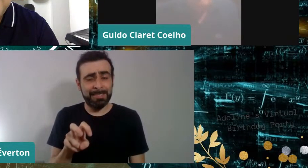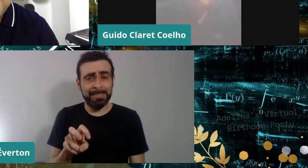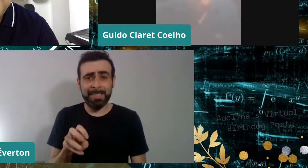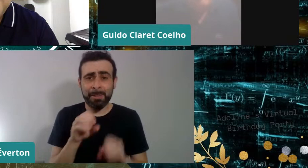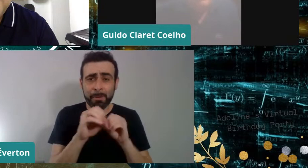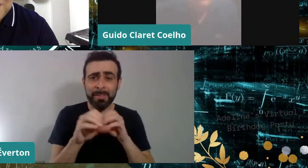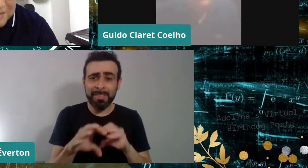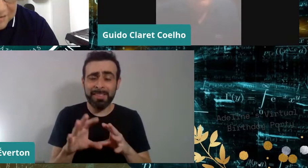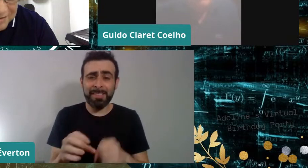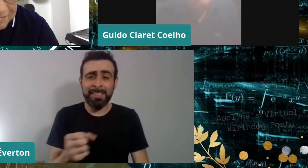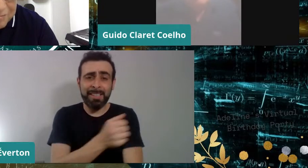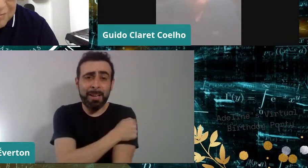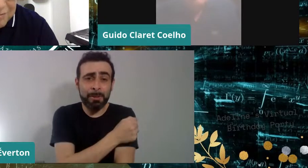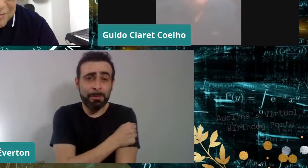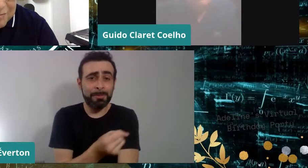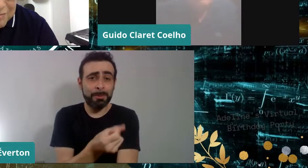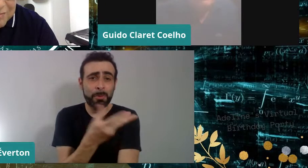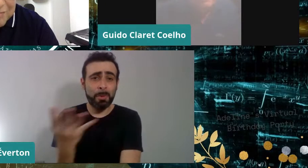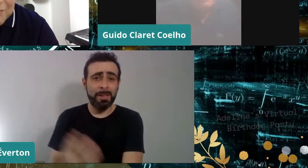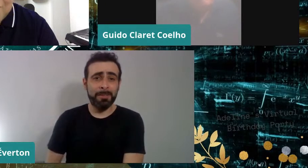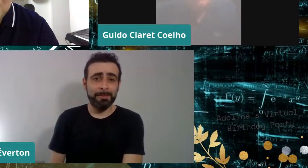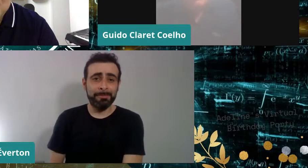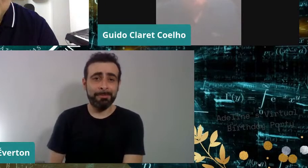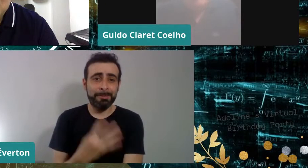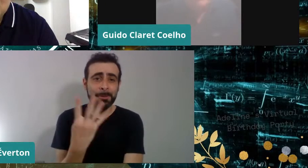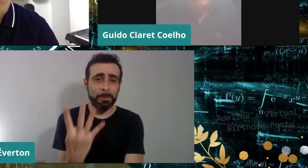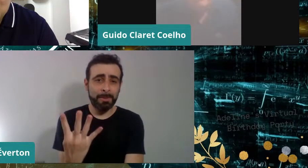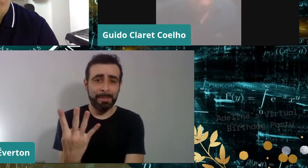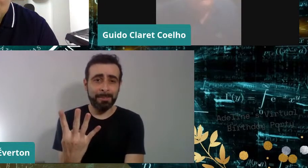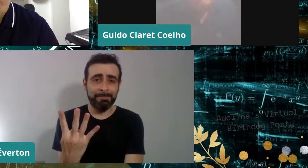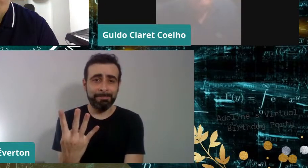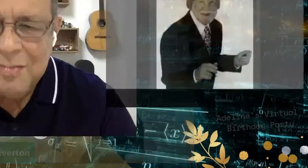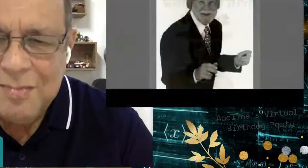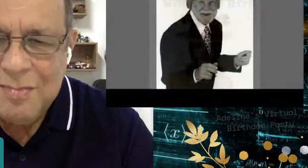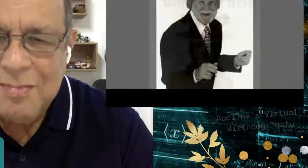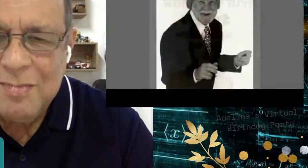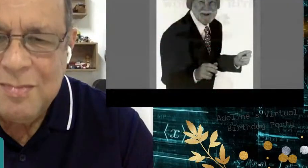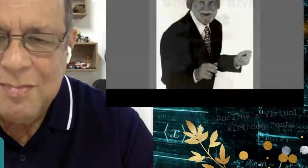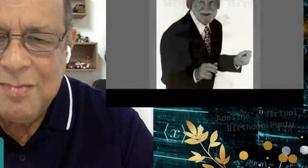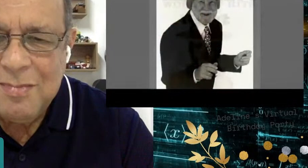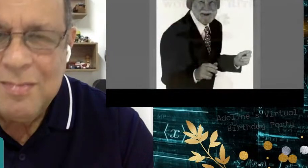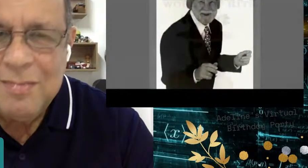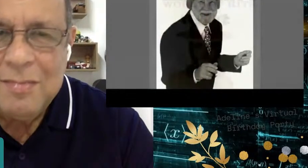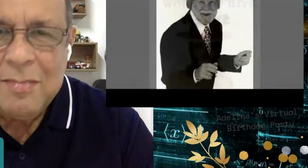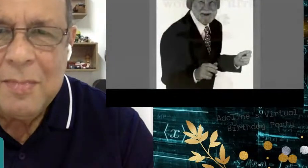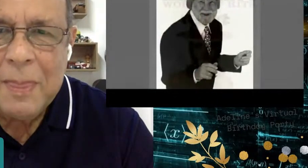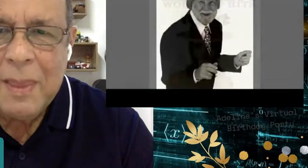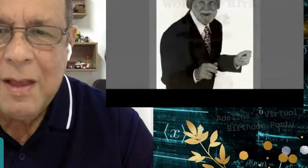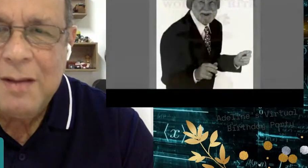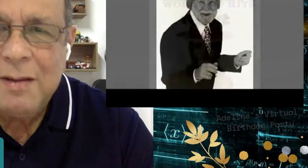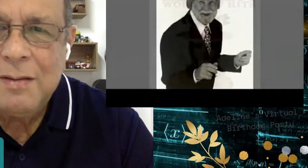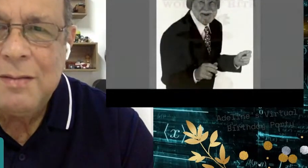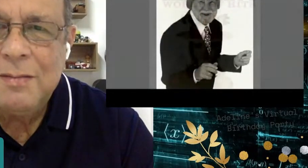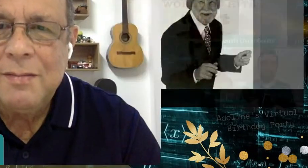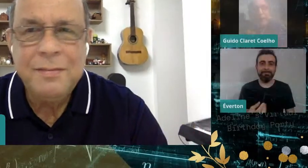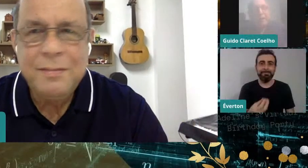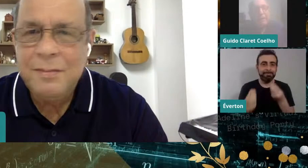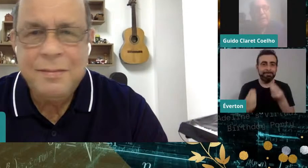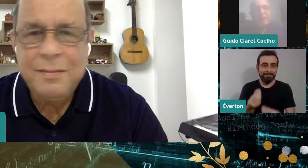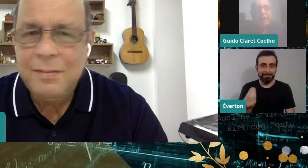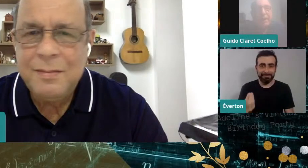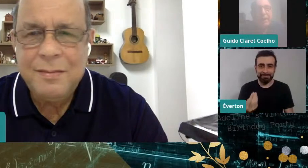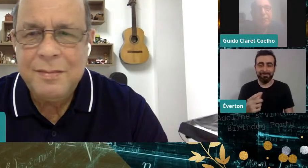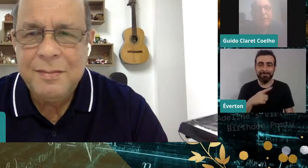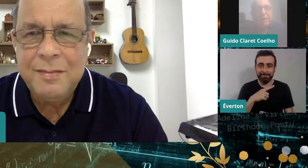4 alunos. A gente estranhava, mas depois foi evoluindo. A gente vai. Eu trabalhava na